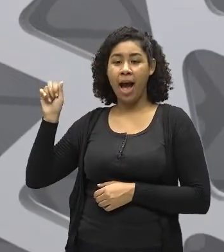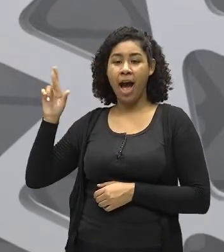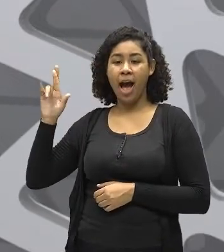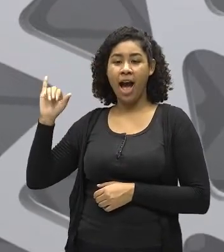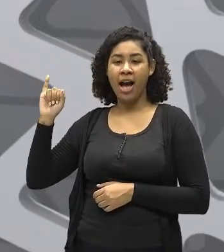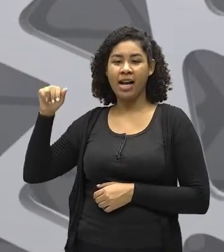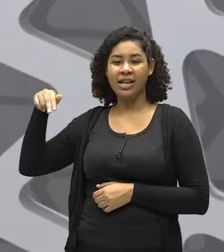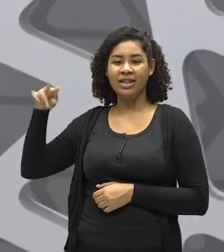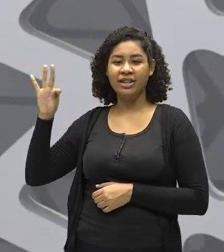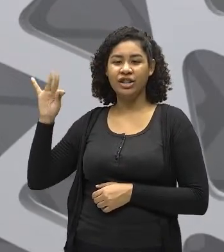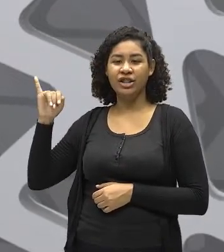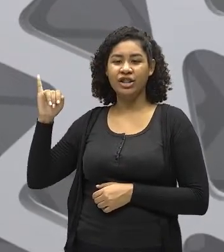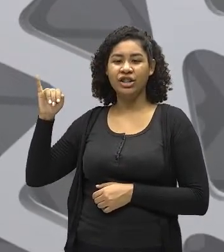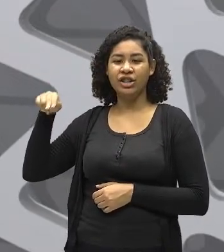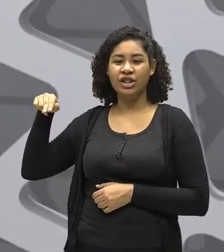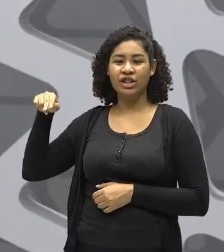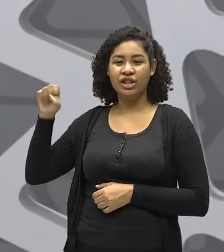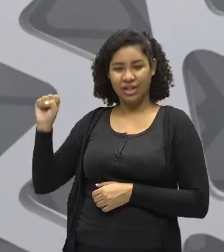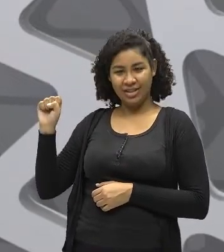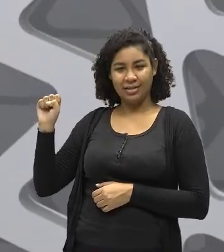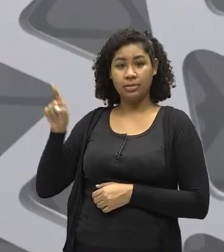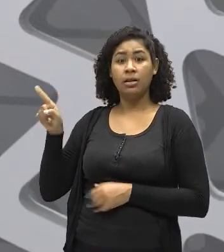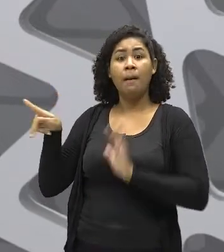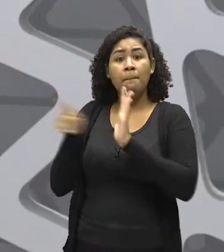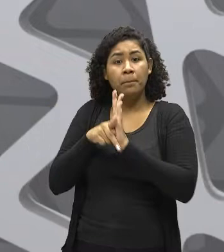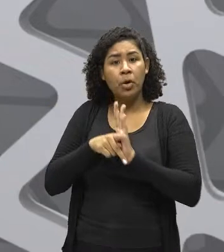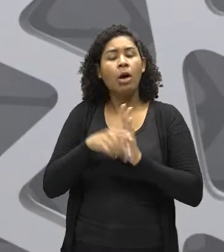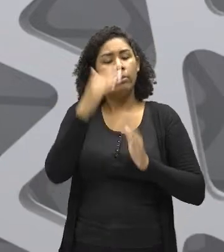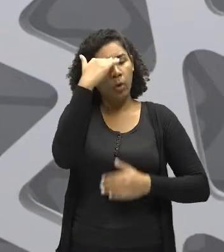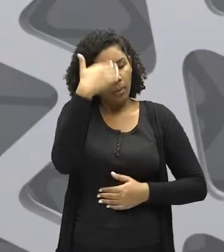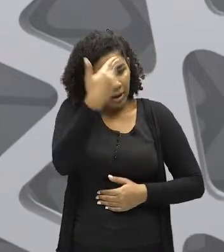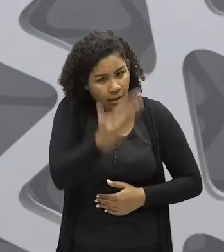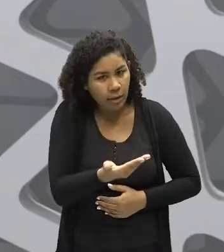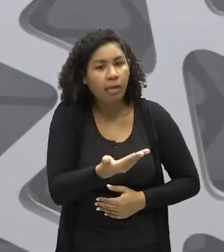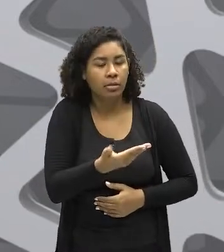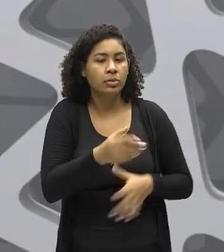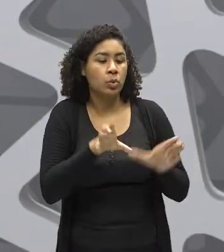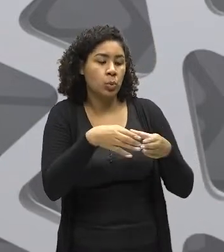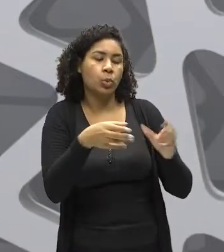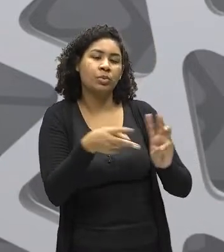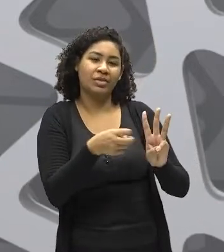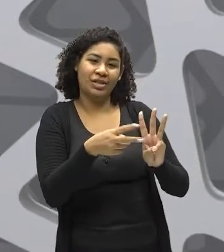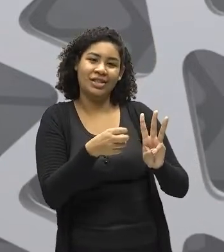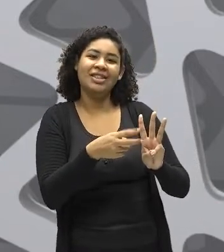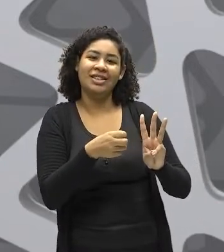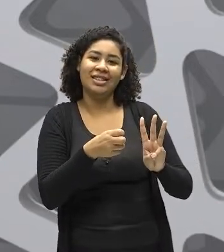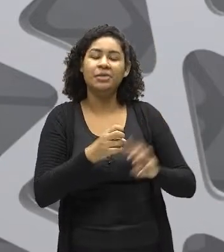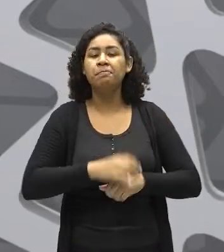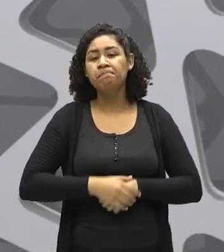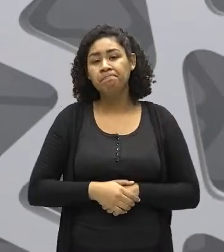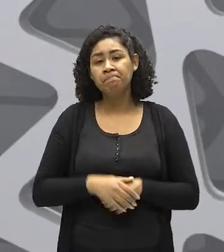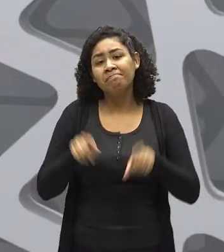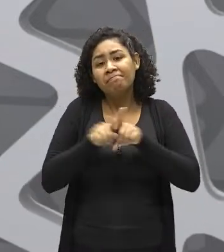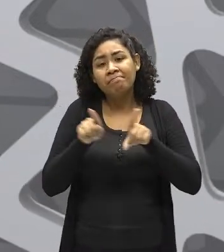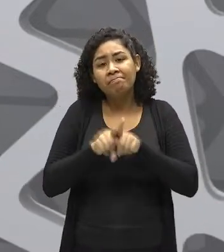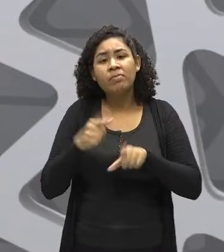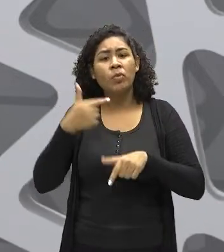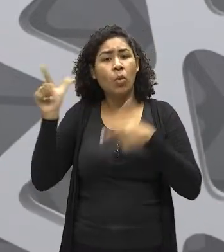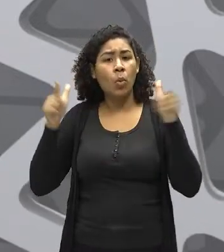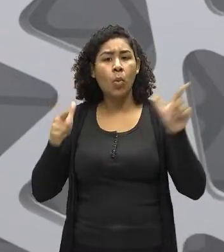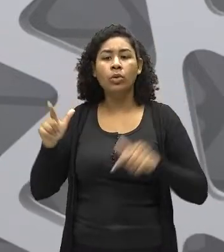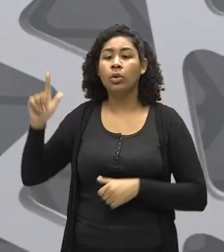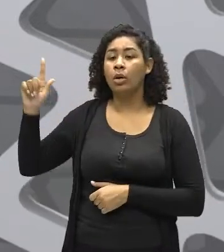vocês lembram? Manacapuru, em homenagem àquela flor, Manacá, se eu não me engano. Né? Então a gente começa.